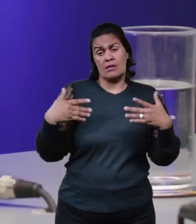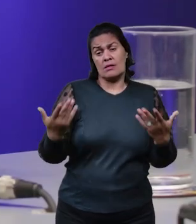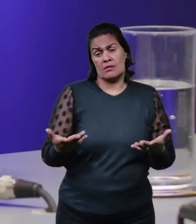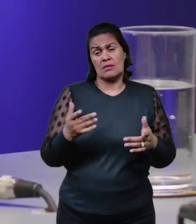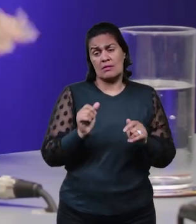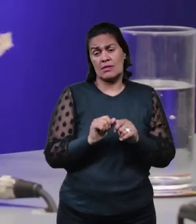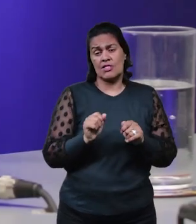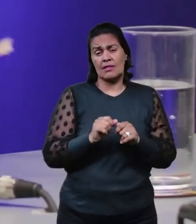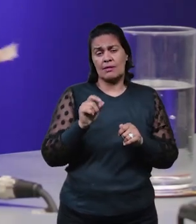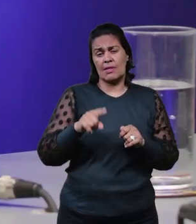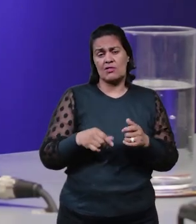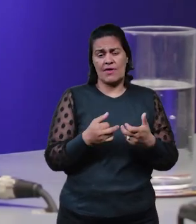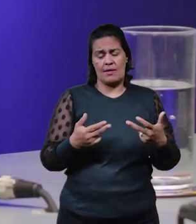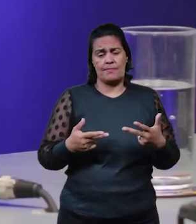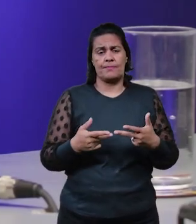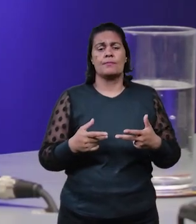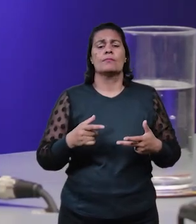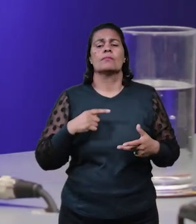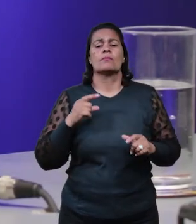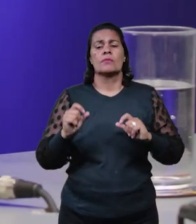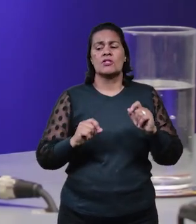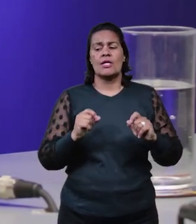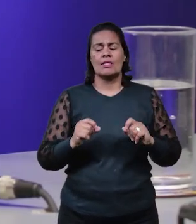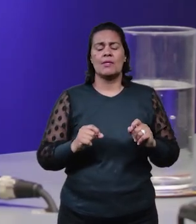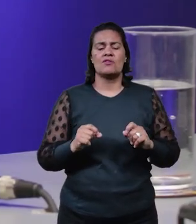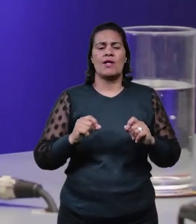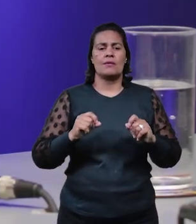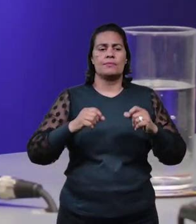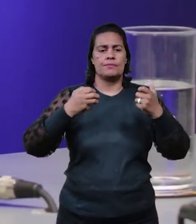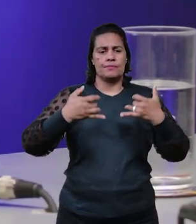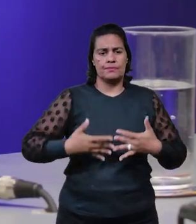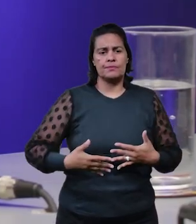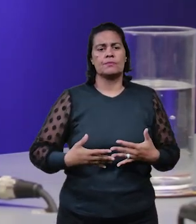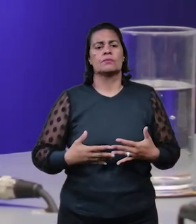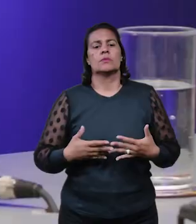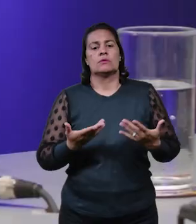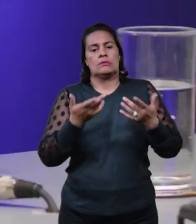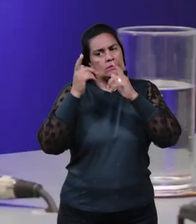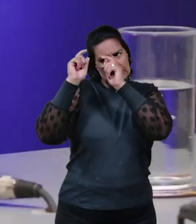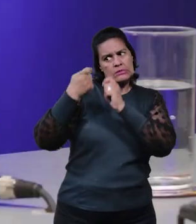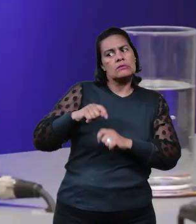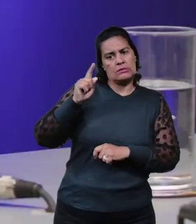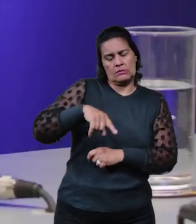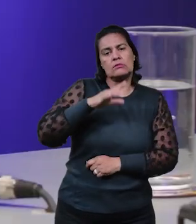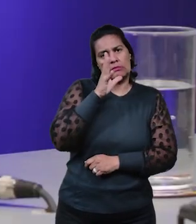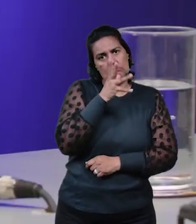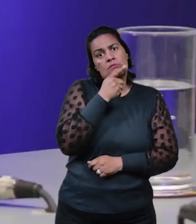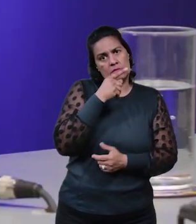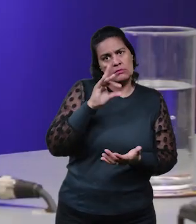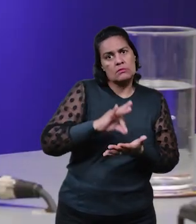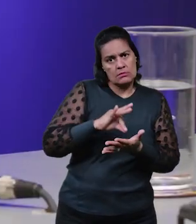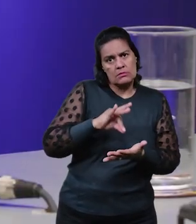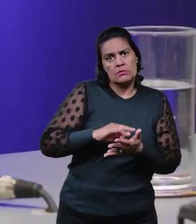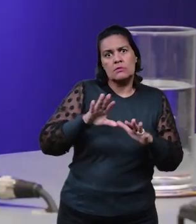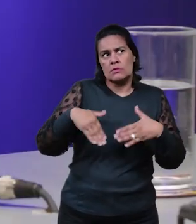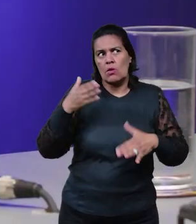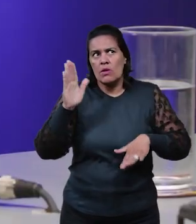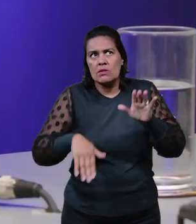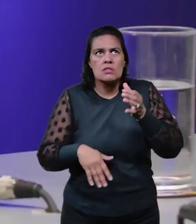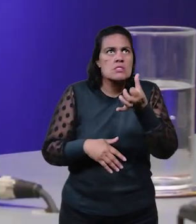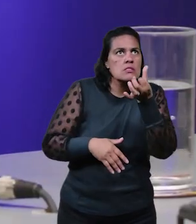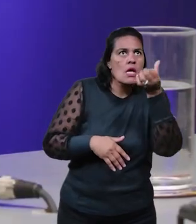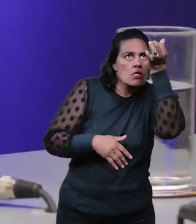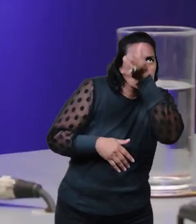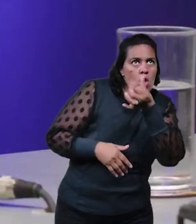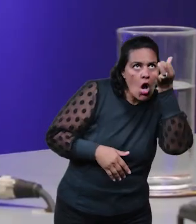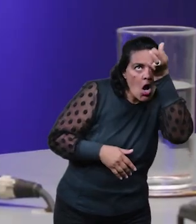tranças, aquele momento, aquele contato que tá ali eu e ela, aquela troca, aquela conversa, porque trança também é algo demorado. Então, eu vou ficar 6, 7 horas